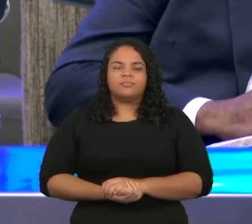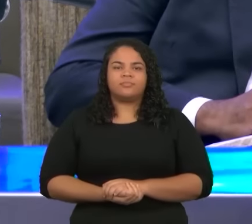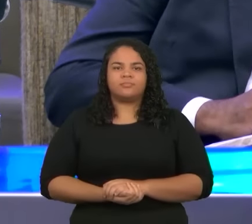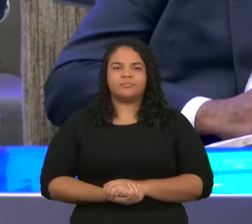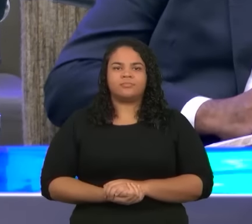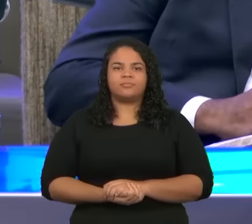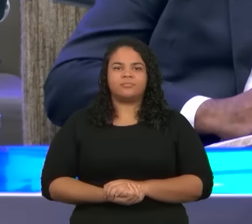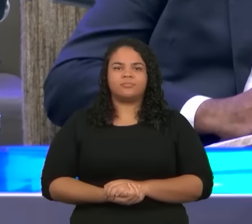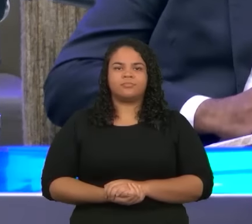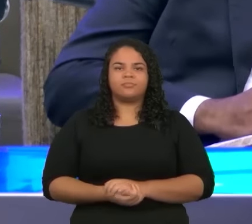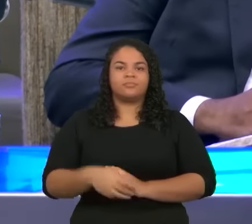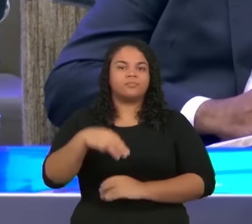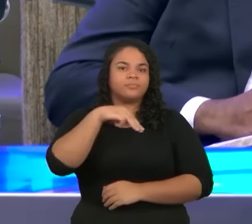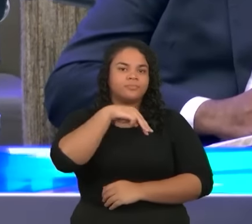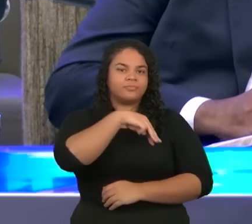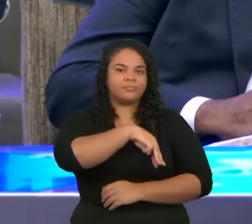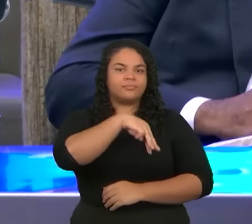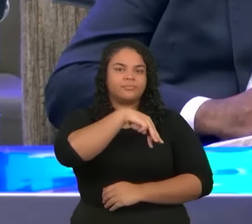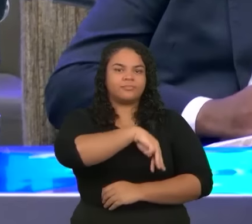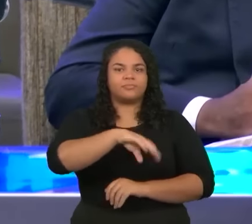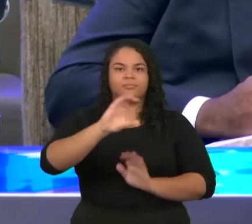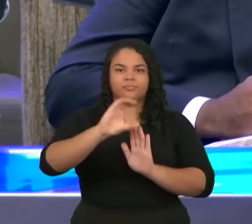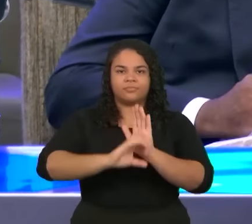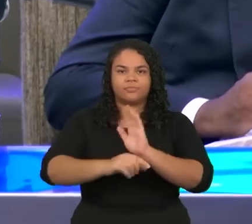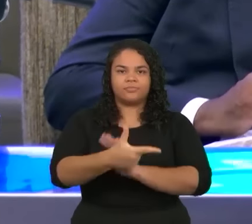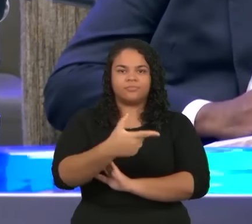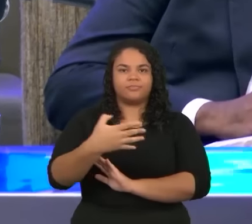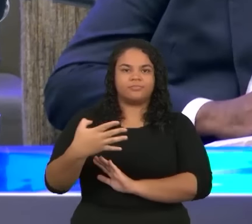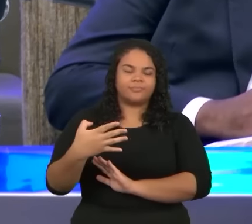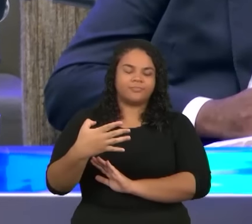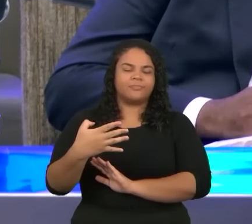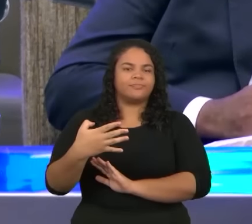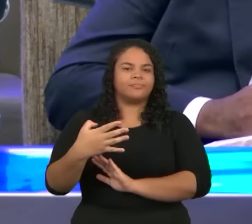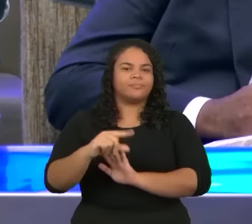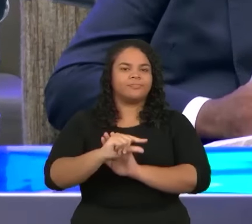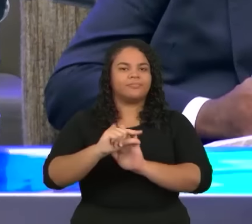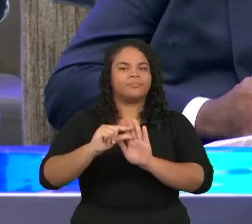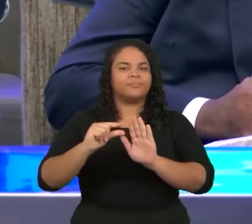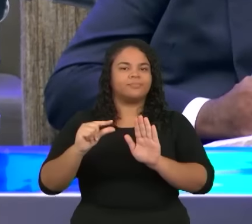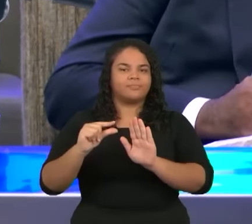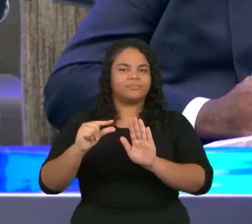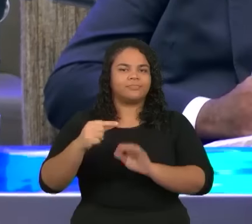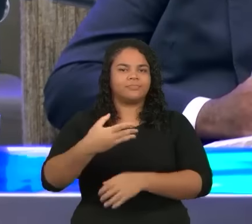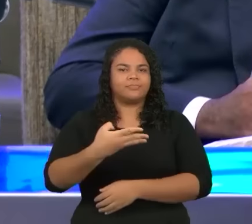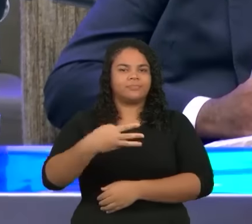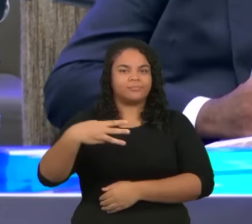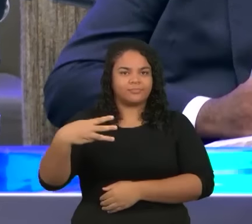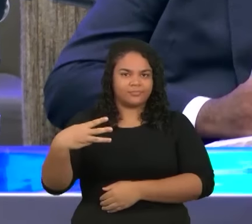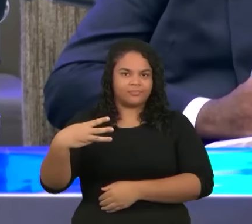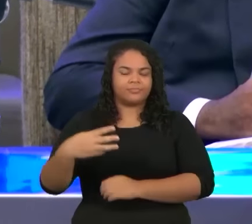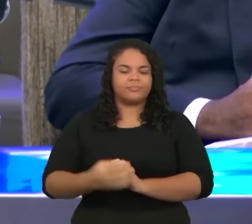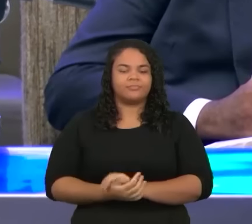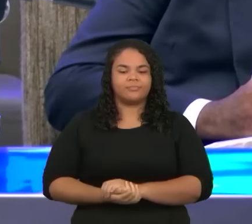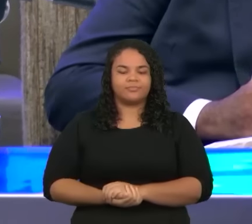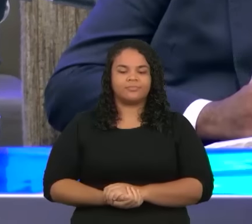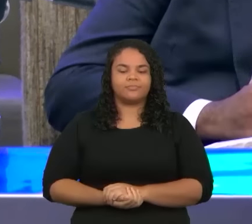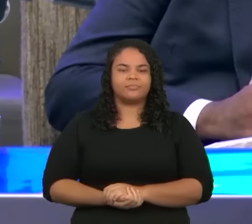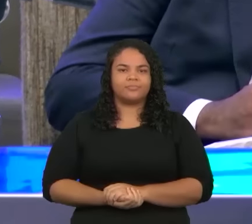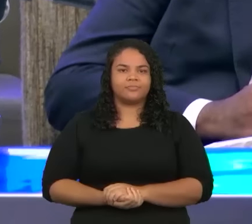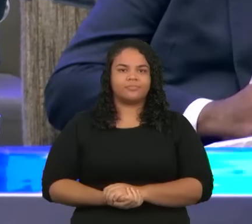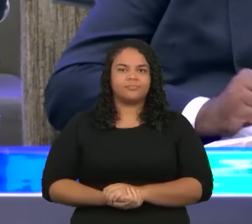nossa casa Mateus 24 e o Versículo 4 TR